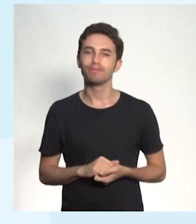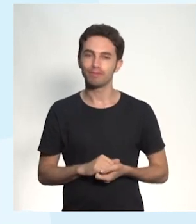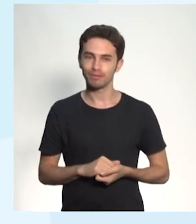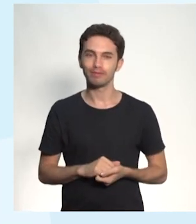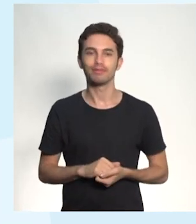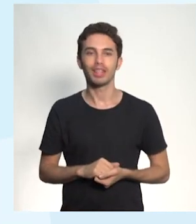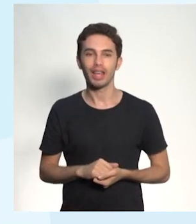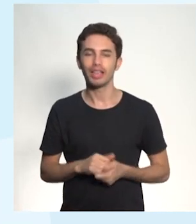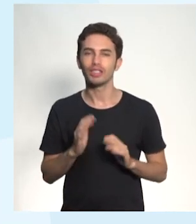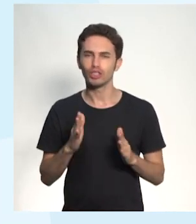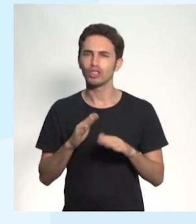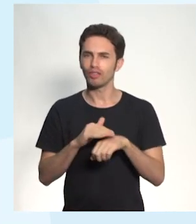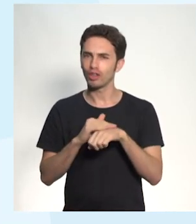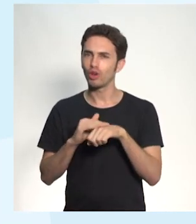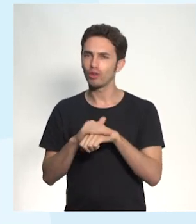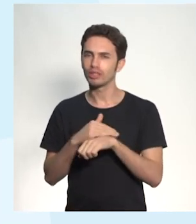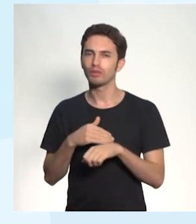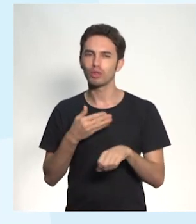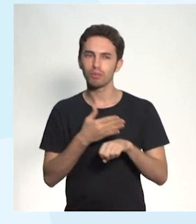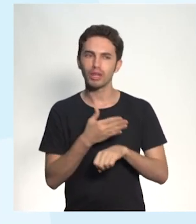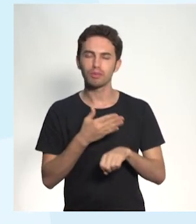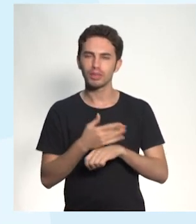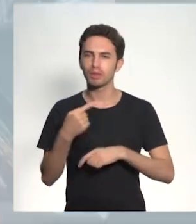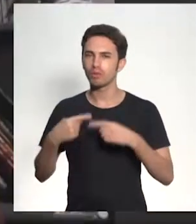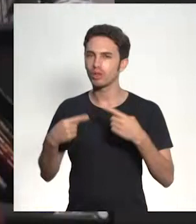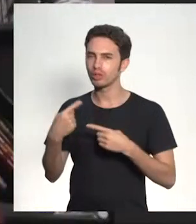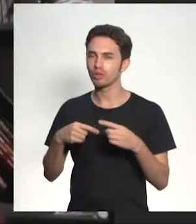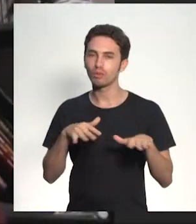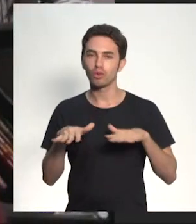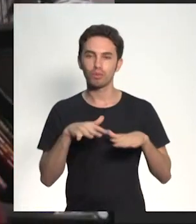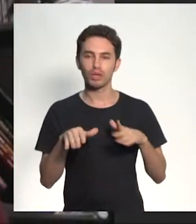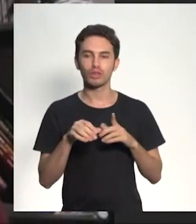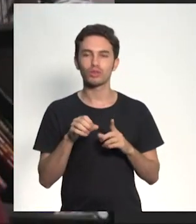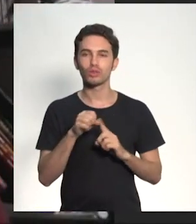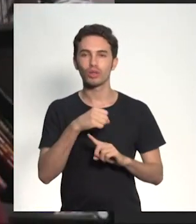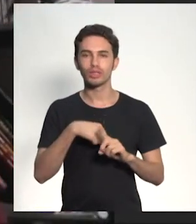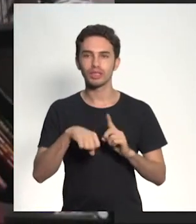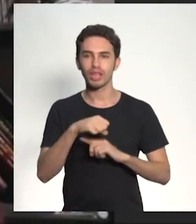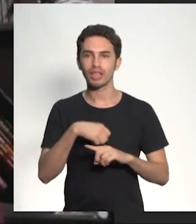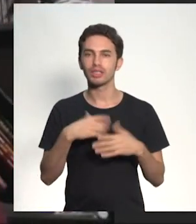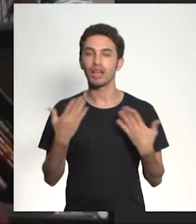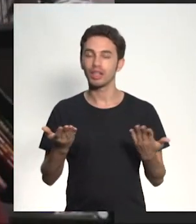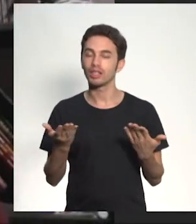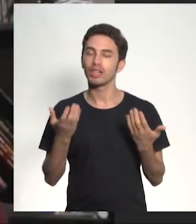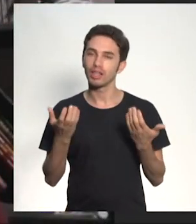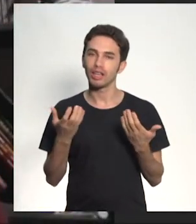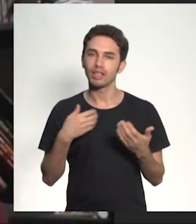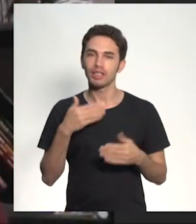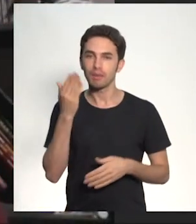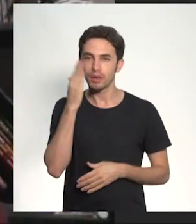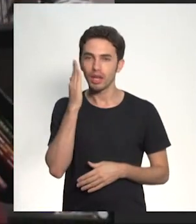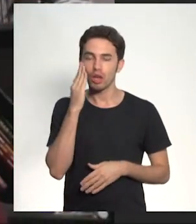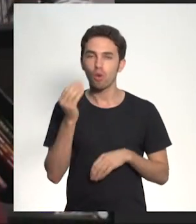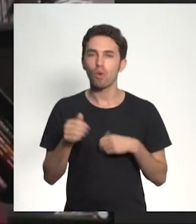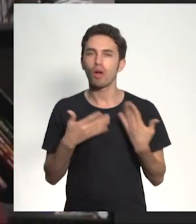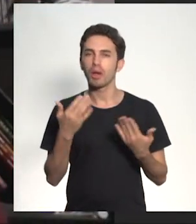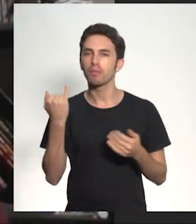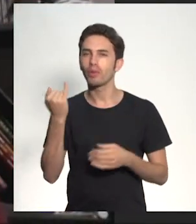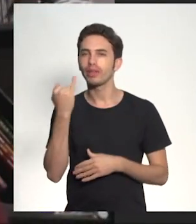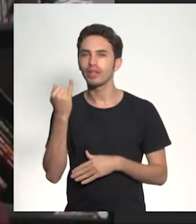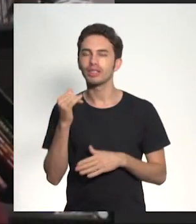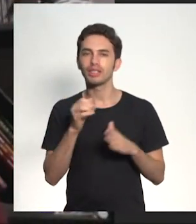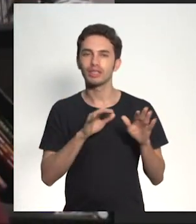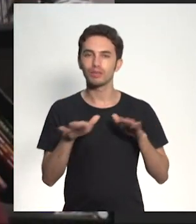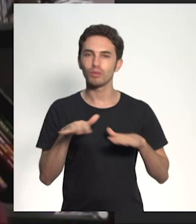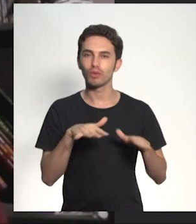vem conversando aí sobre participação política, movimentos sociais. Então, agora a gente quer saber qual a importância desses movimentos sociais, né, para a conquista